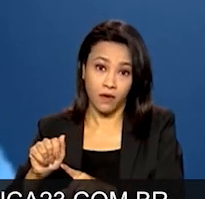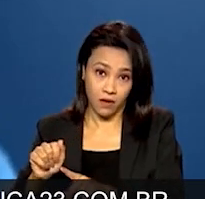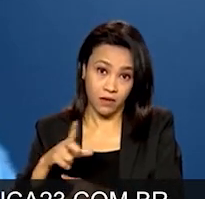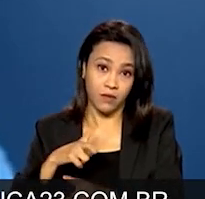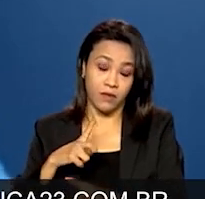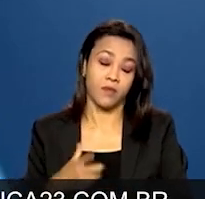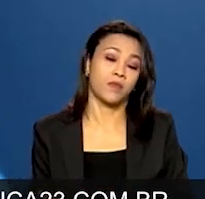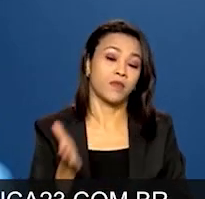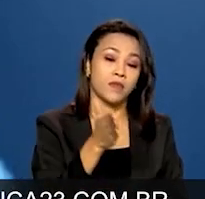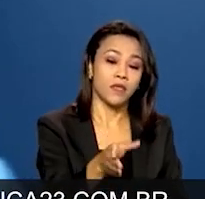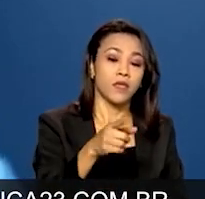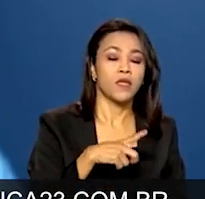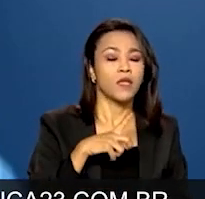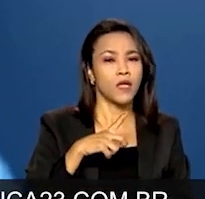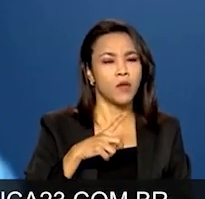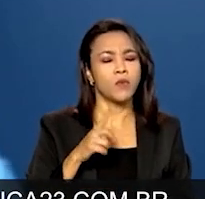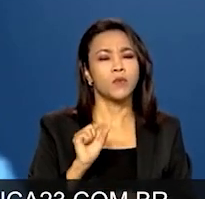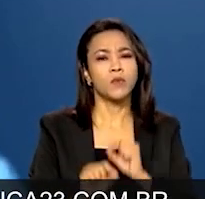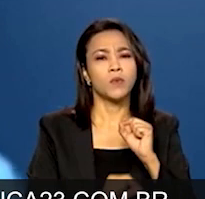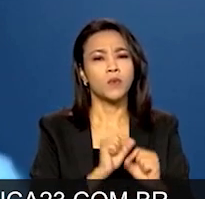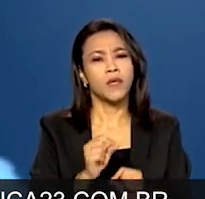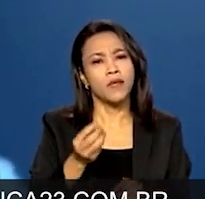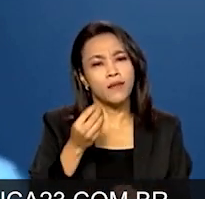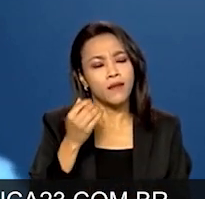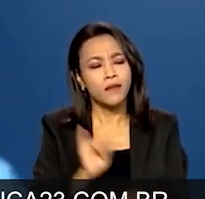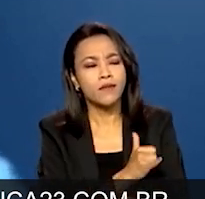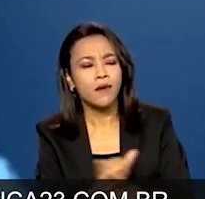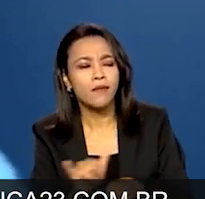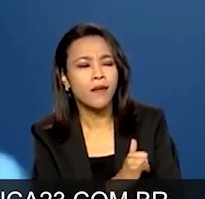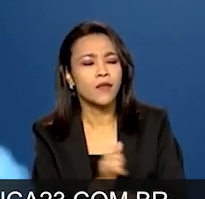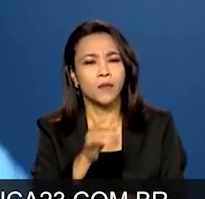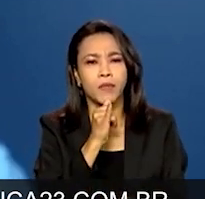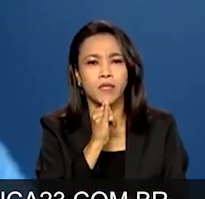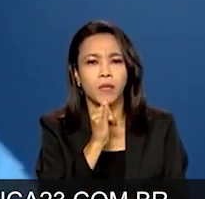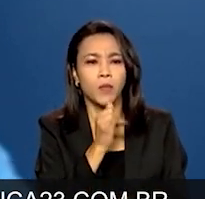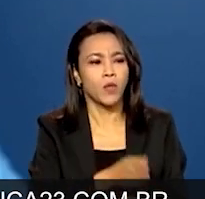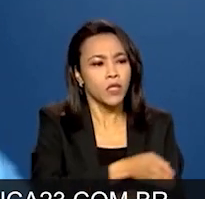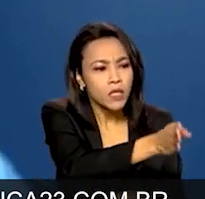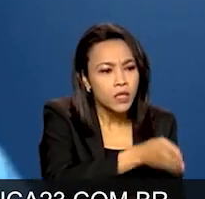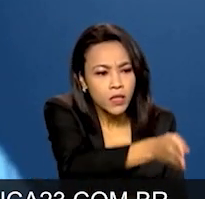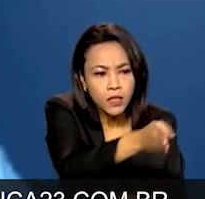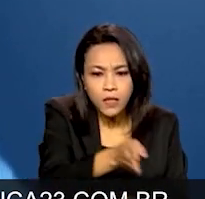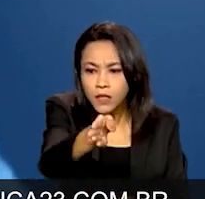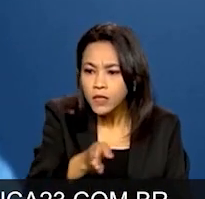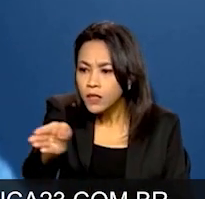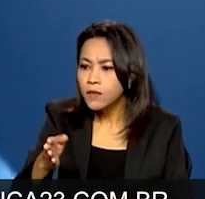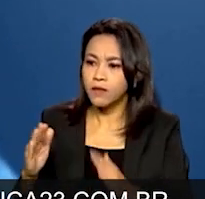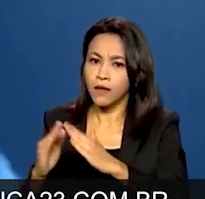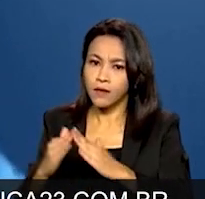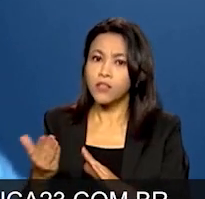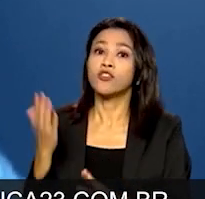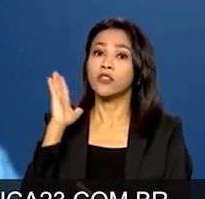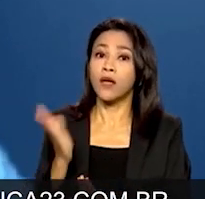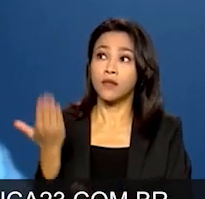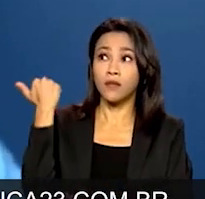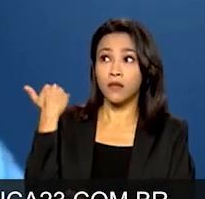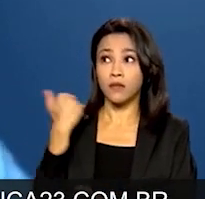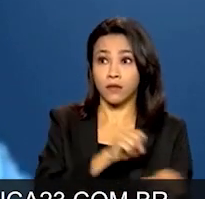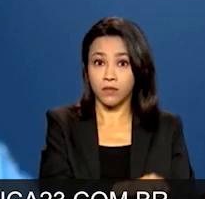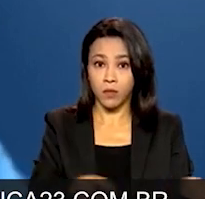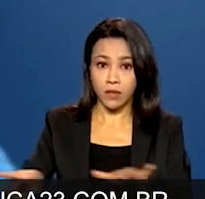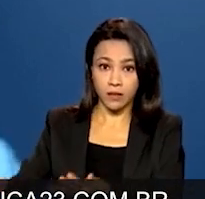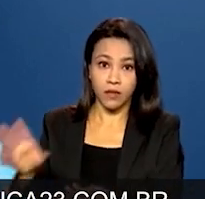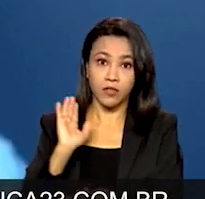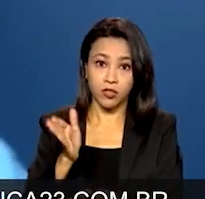Estamos implementando várias frentes, né? Entre elas a busca ativa de recenseadores, que está em curso desde a semana passada, de forma